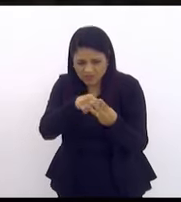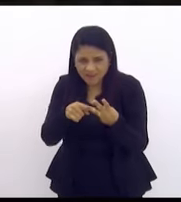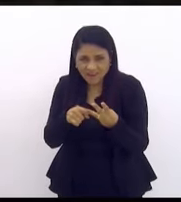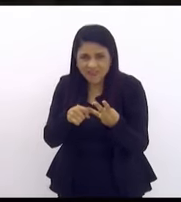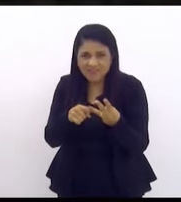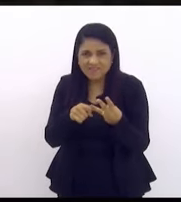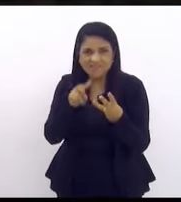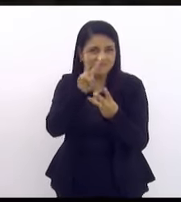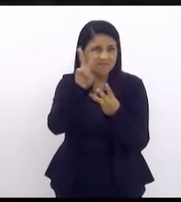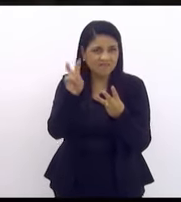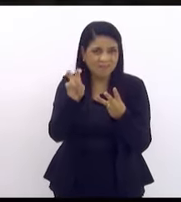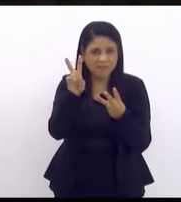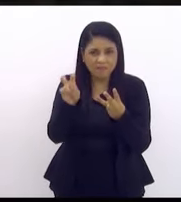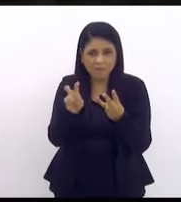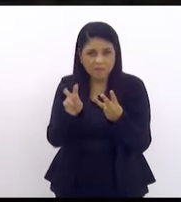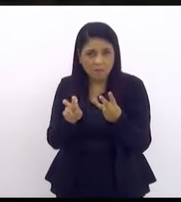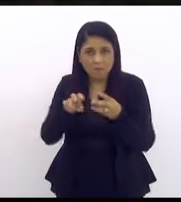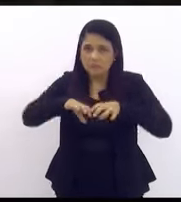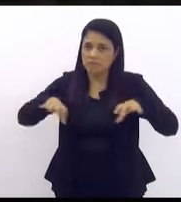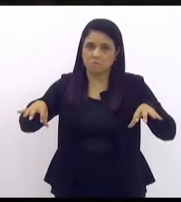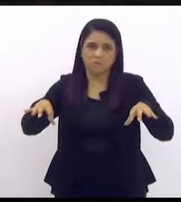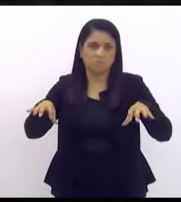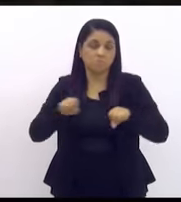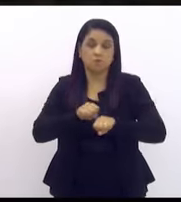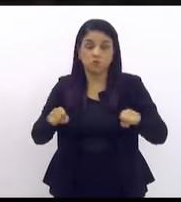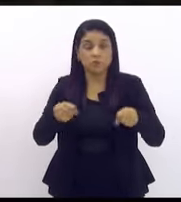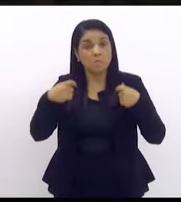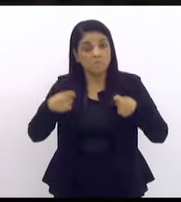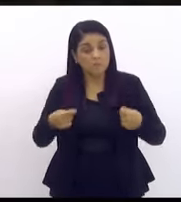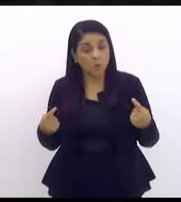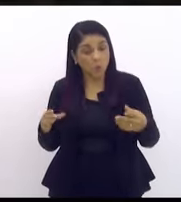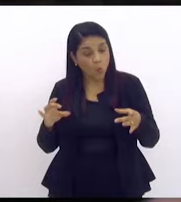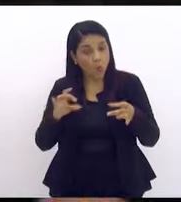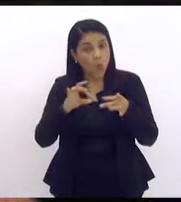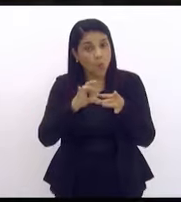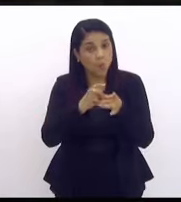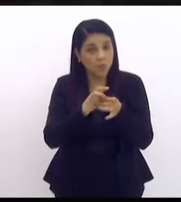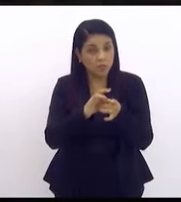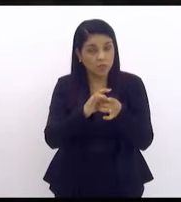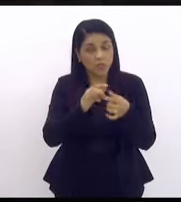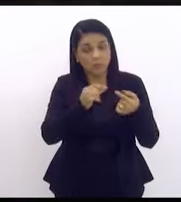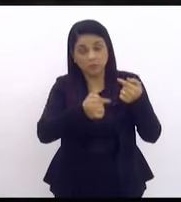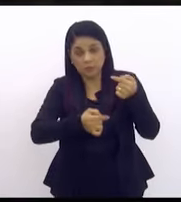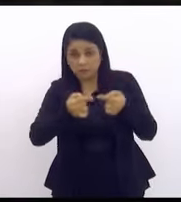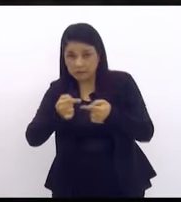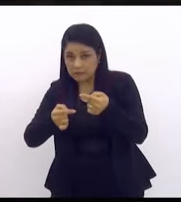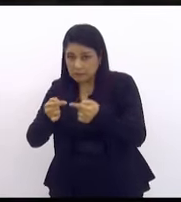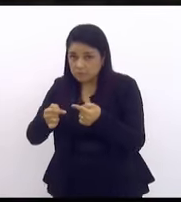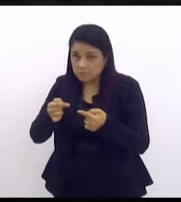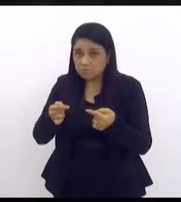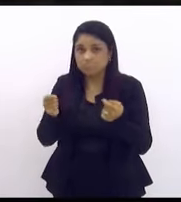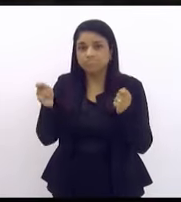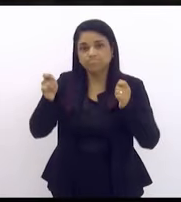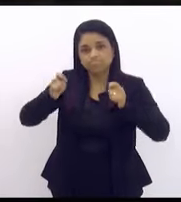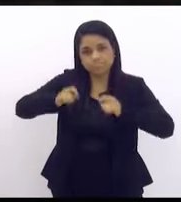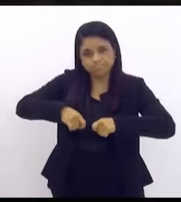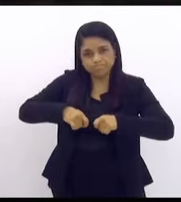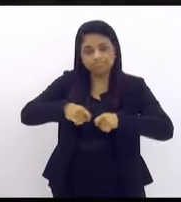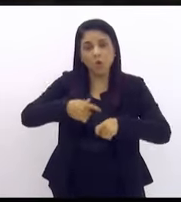matérias apartadas. Pelo contrário, a gente tem que unir esse debate justamente para que a gente tenha